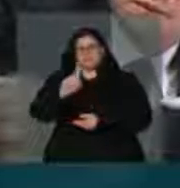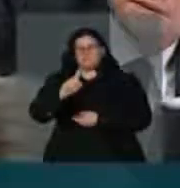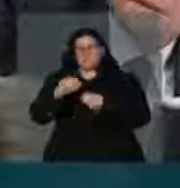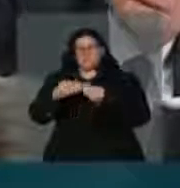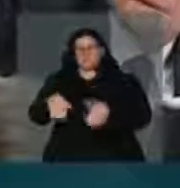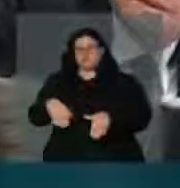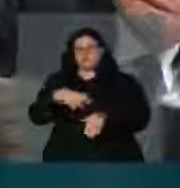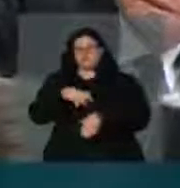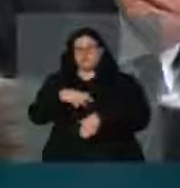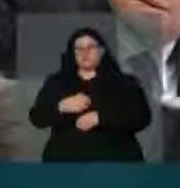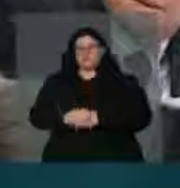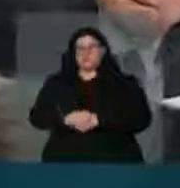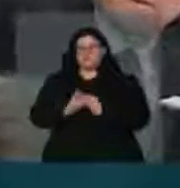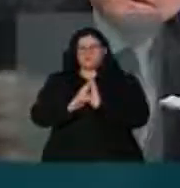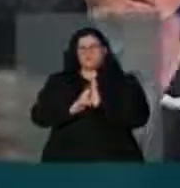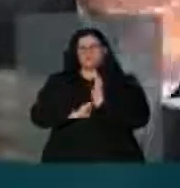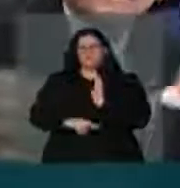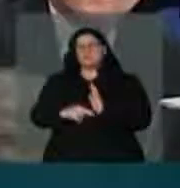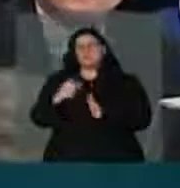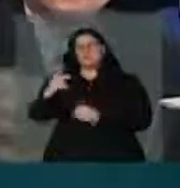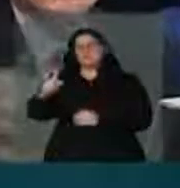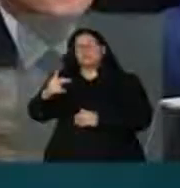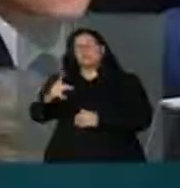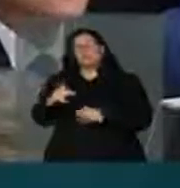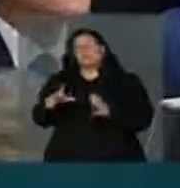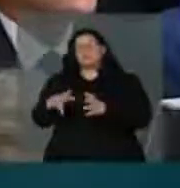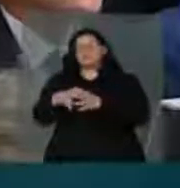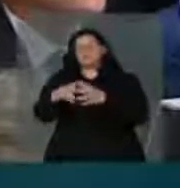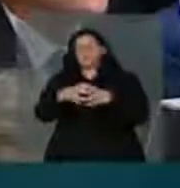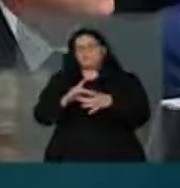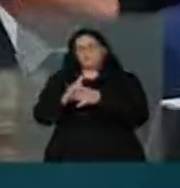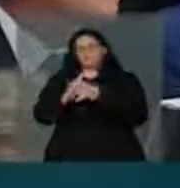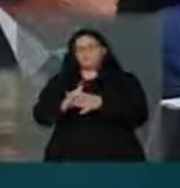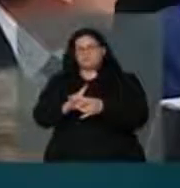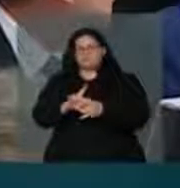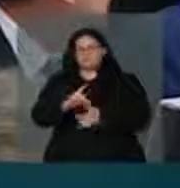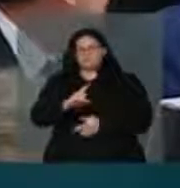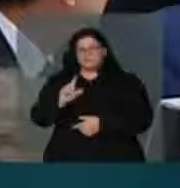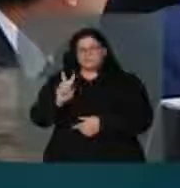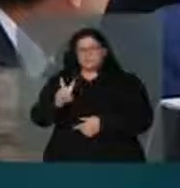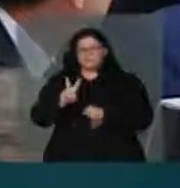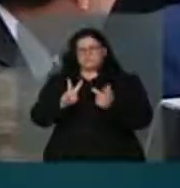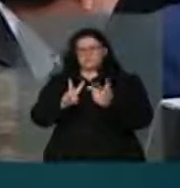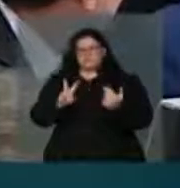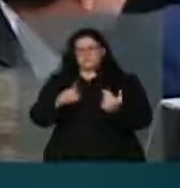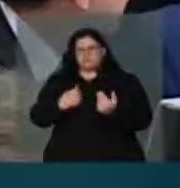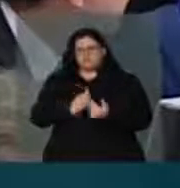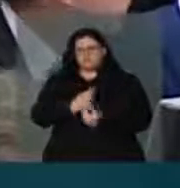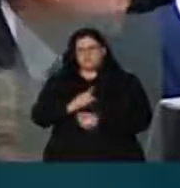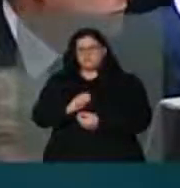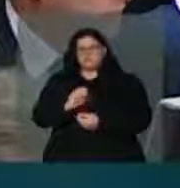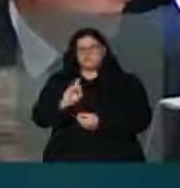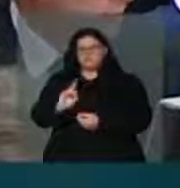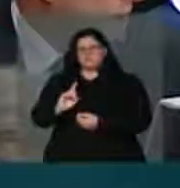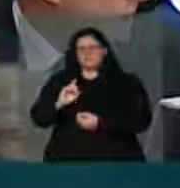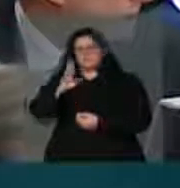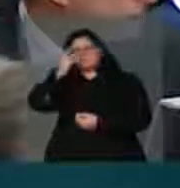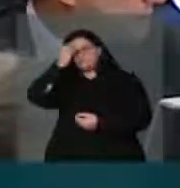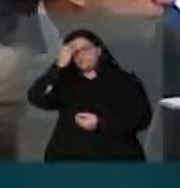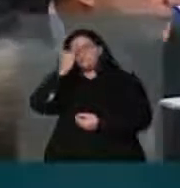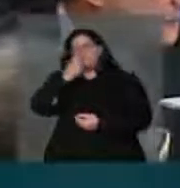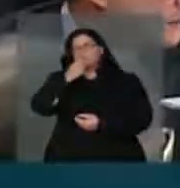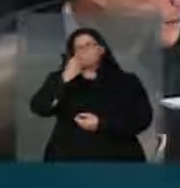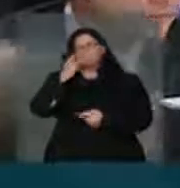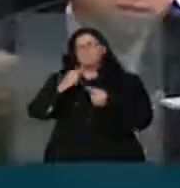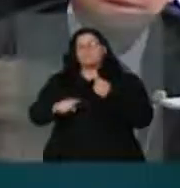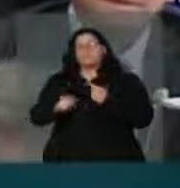prejudicados pela vedação às coligações. E tem duas coisas que nós aqui do PSB entendemos que elas não correspondem ao nosso pensamento sobre